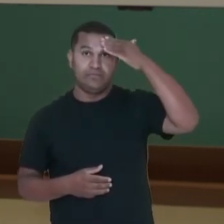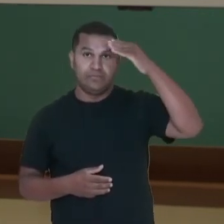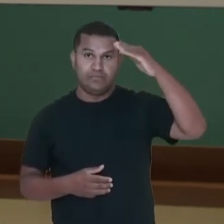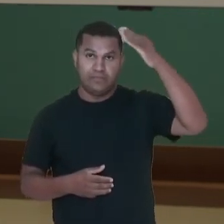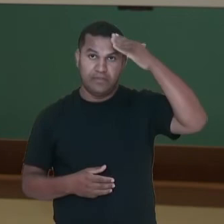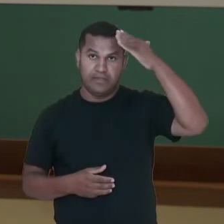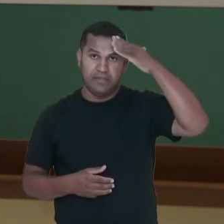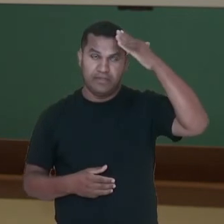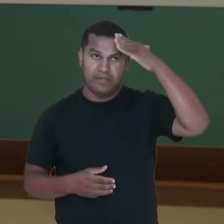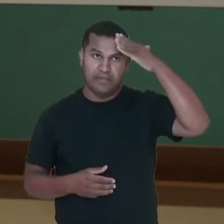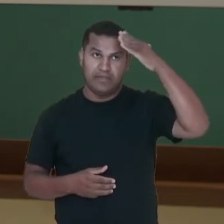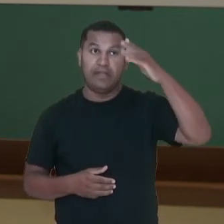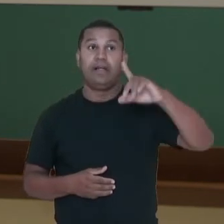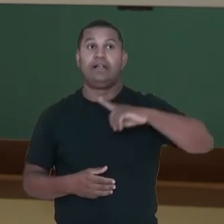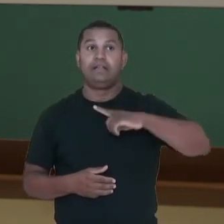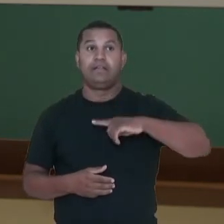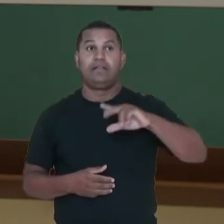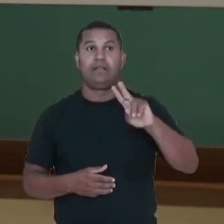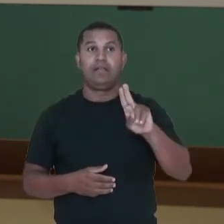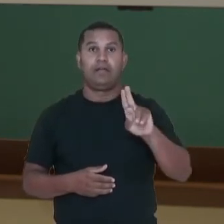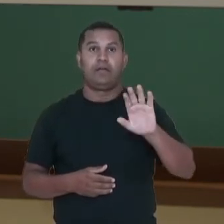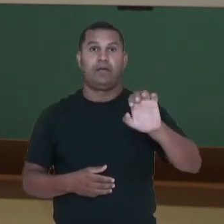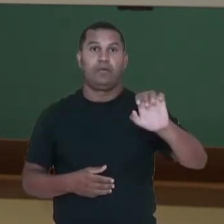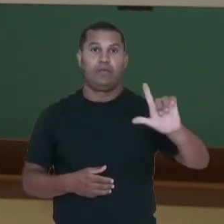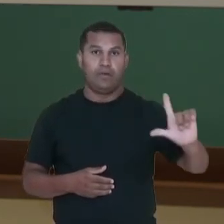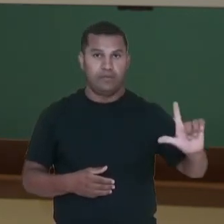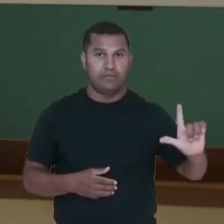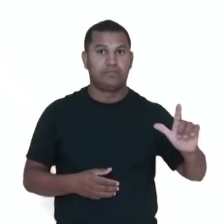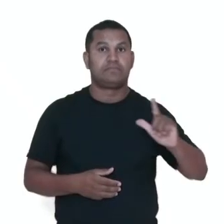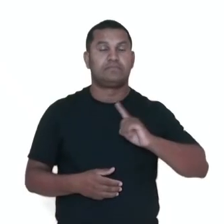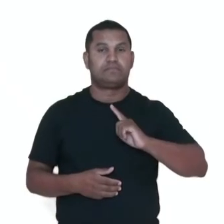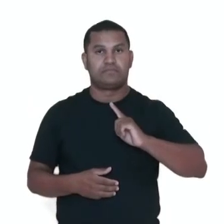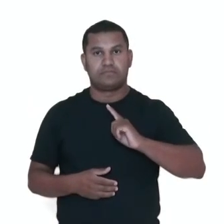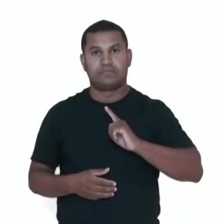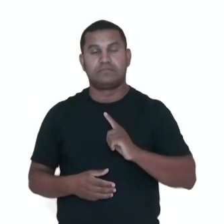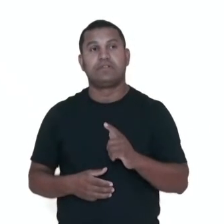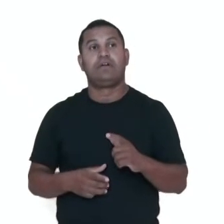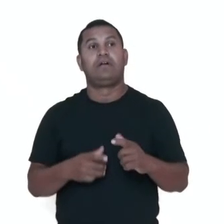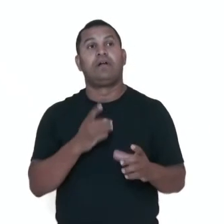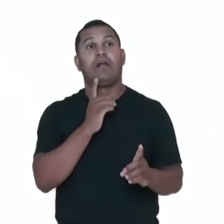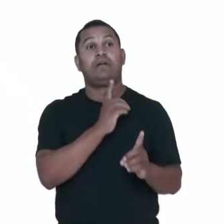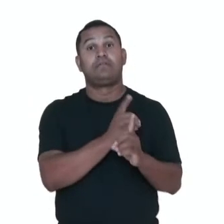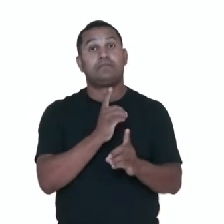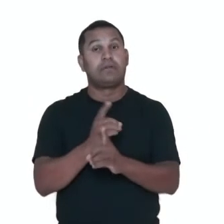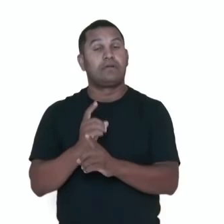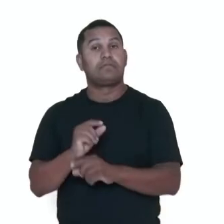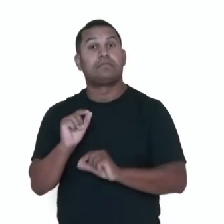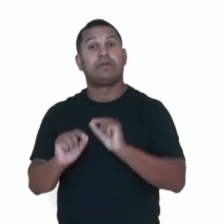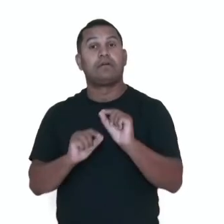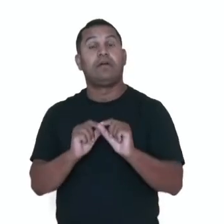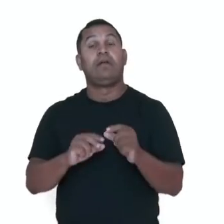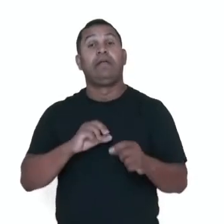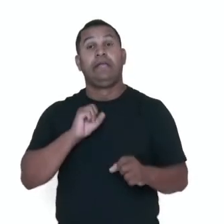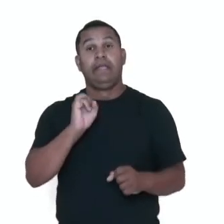aqui da UEL, o mapeamento dessas variações genéticas influencia sim